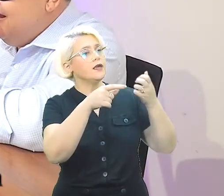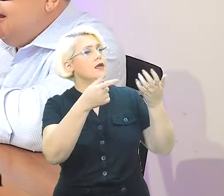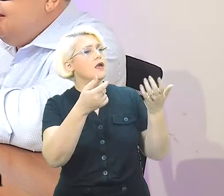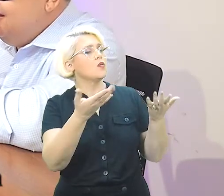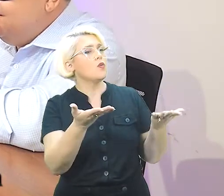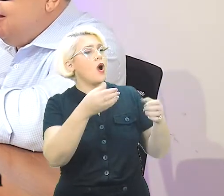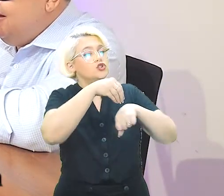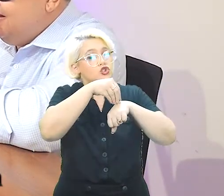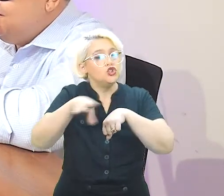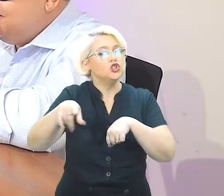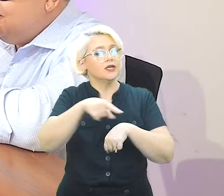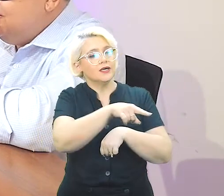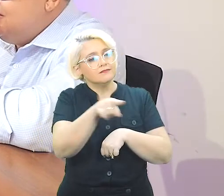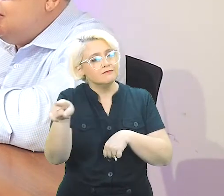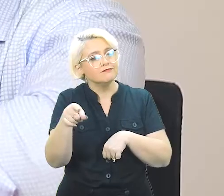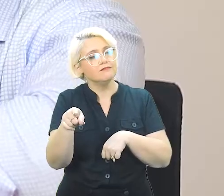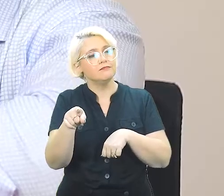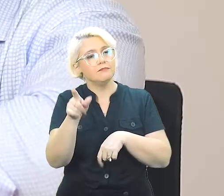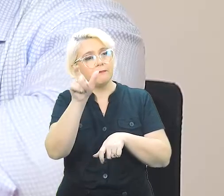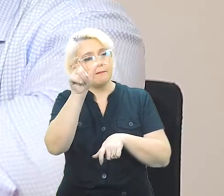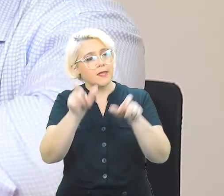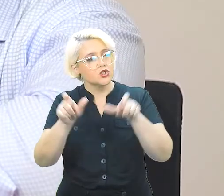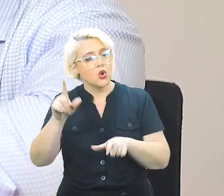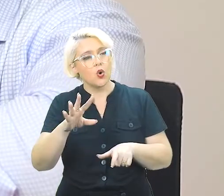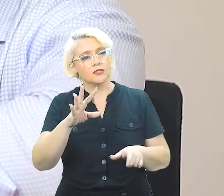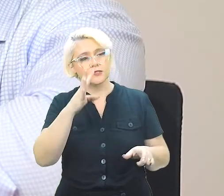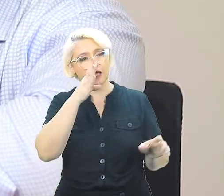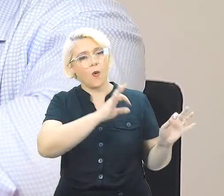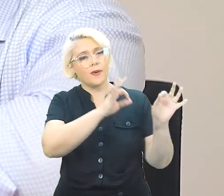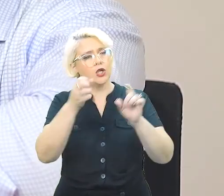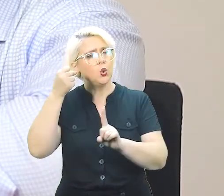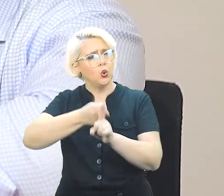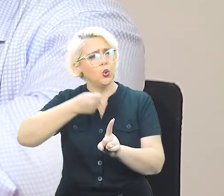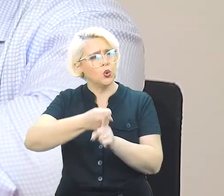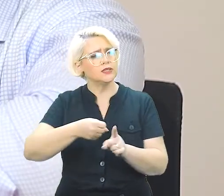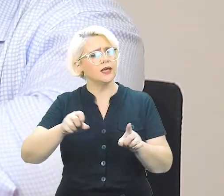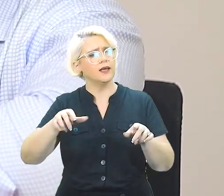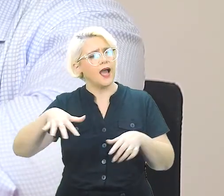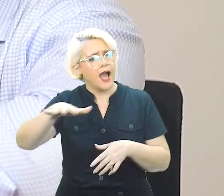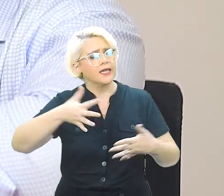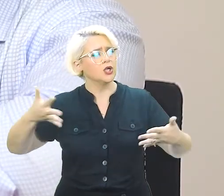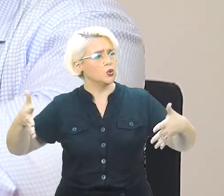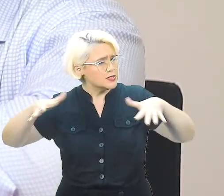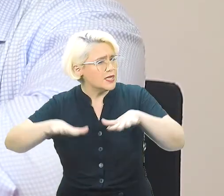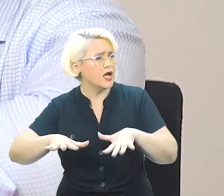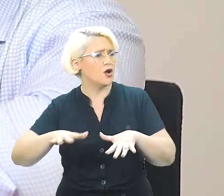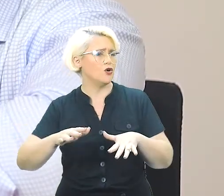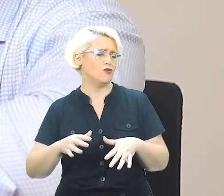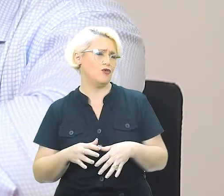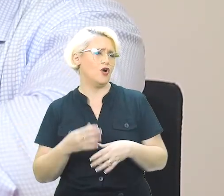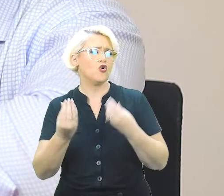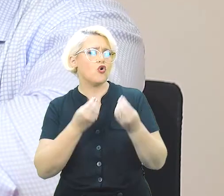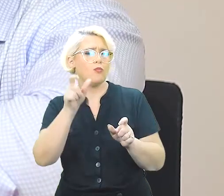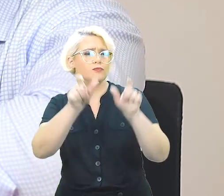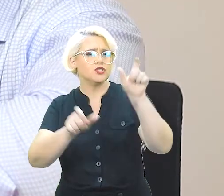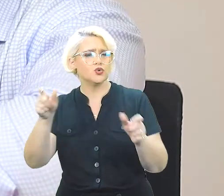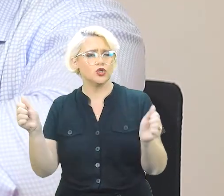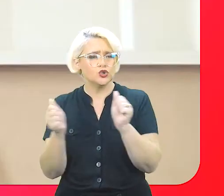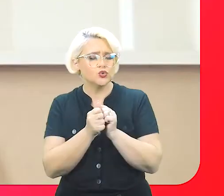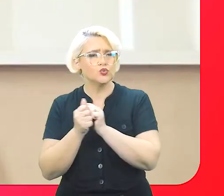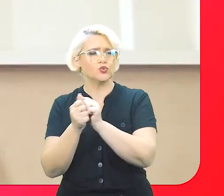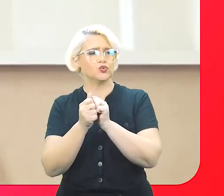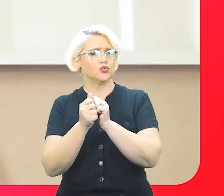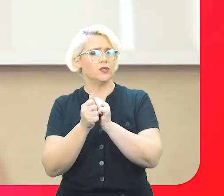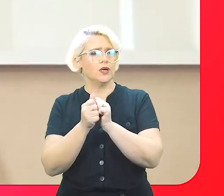deixa aí para as pessoas que estão aí na luta pela inclusão, para estar onde estão todas as pessoas, para